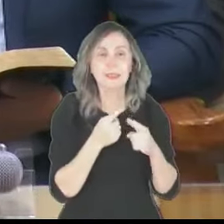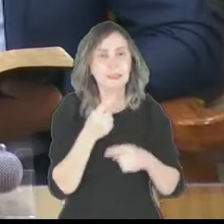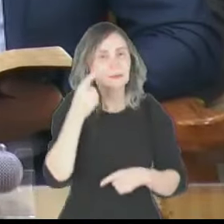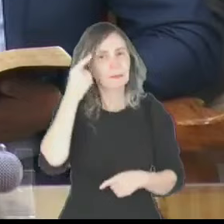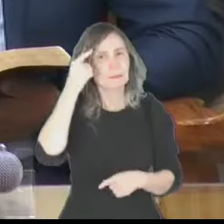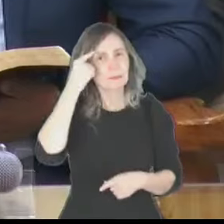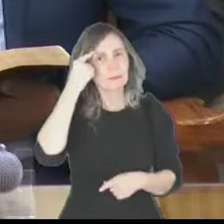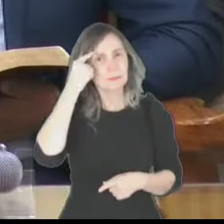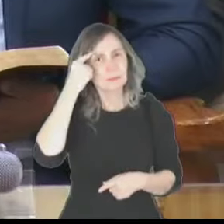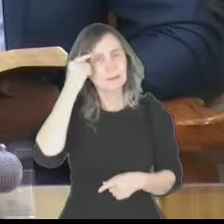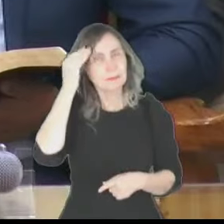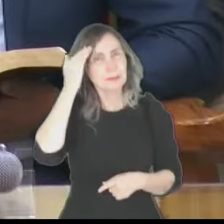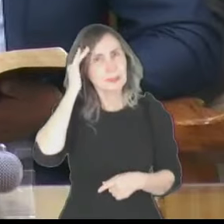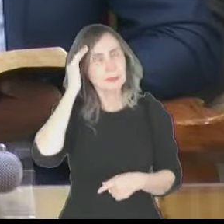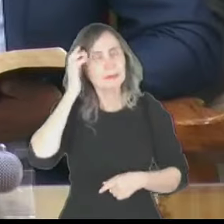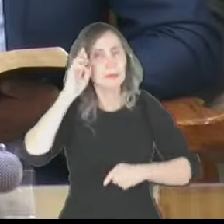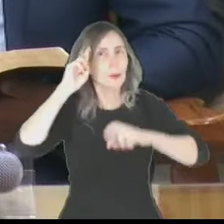entendimento